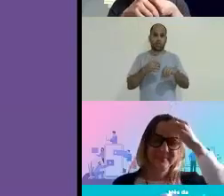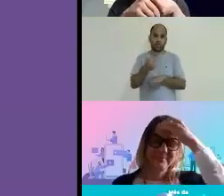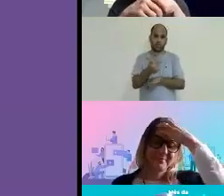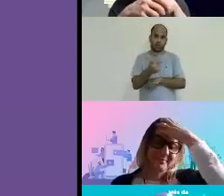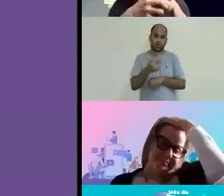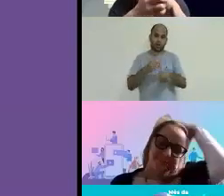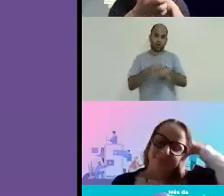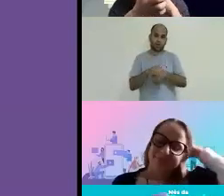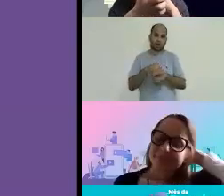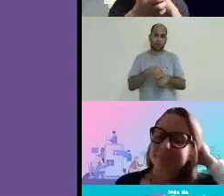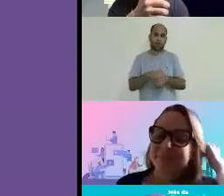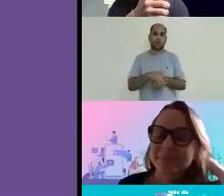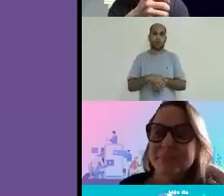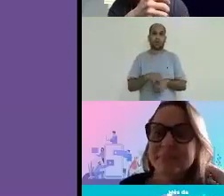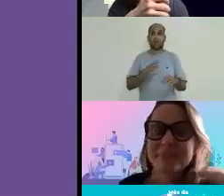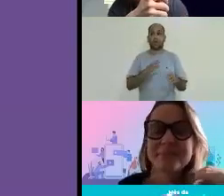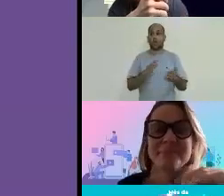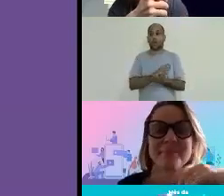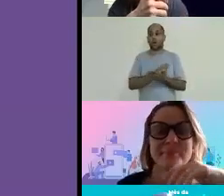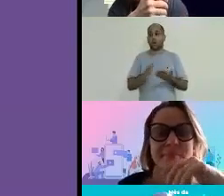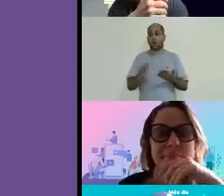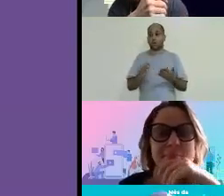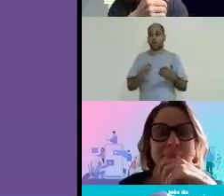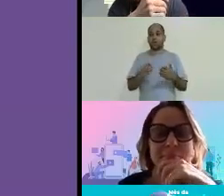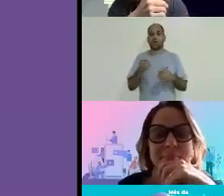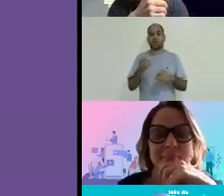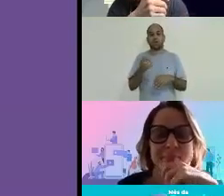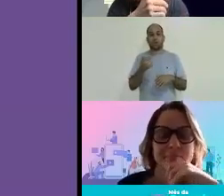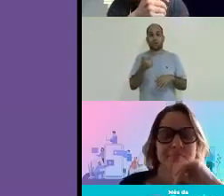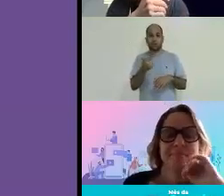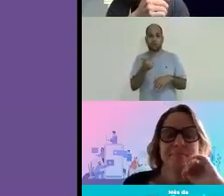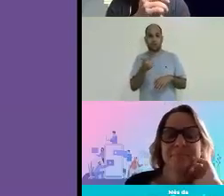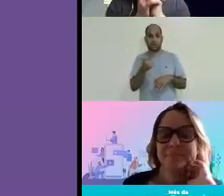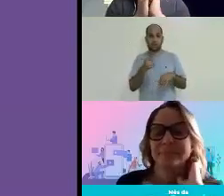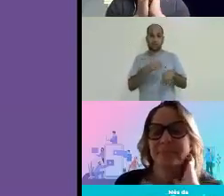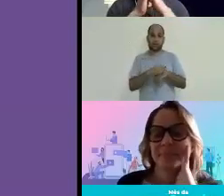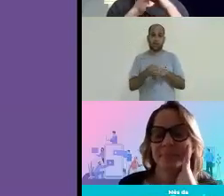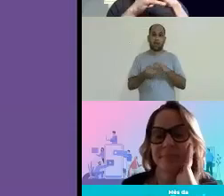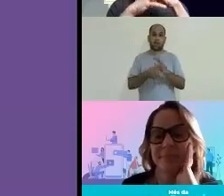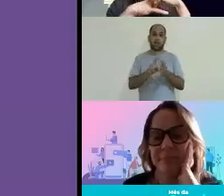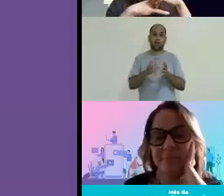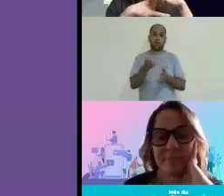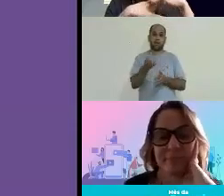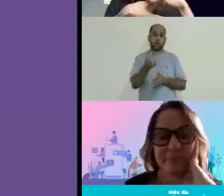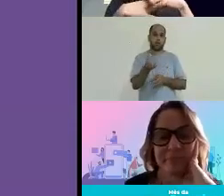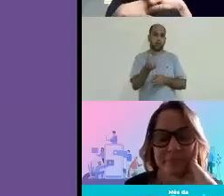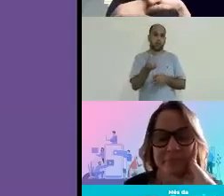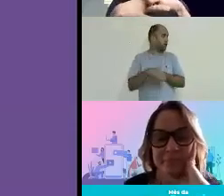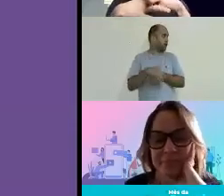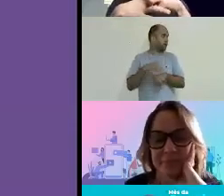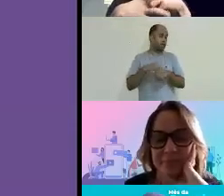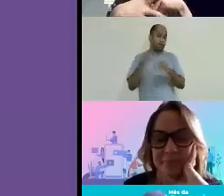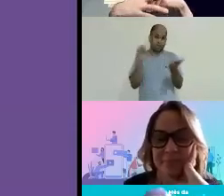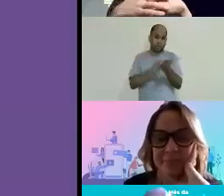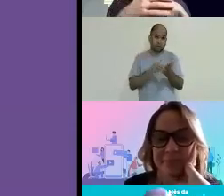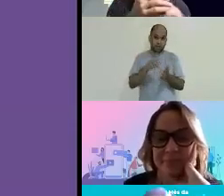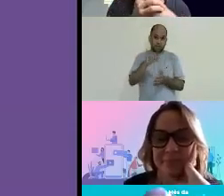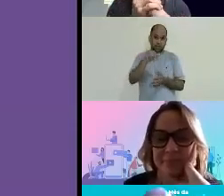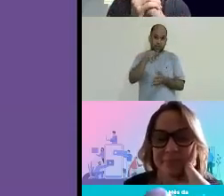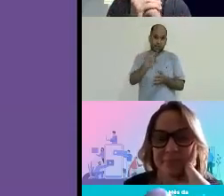gente não vai ter das 19, vai ter às 18. Mas eu vou colocar aqui o link